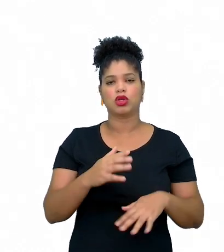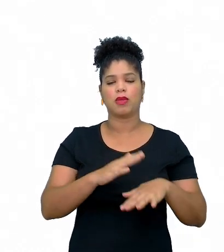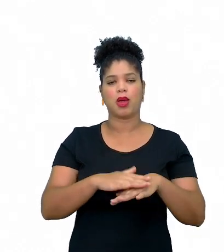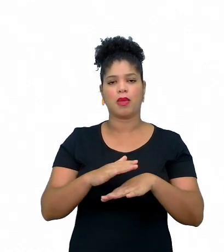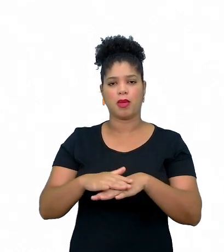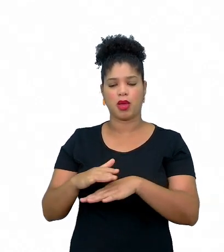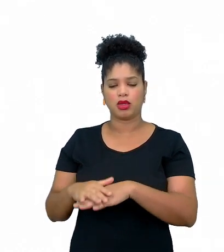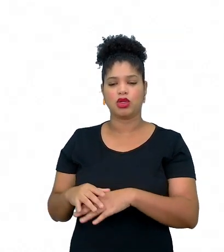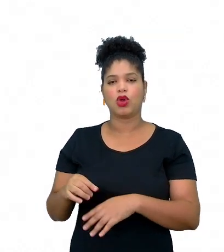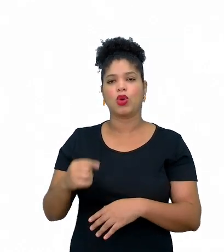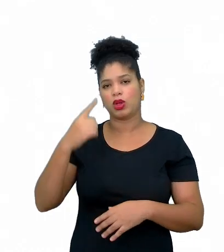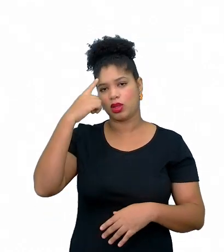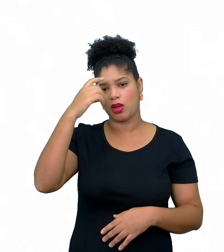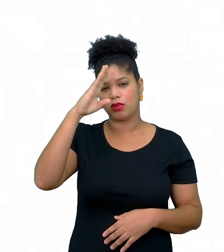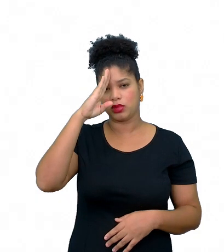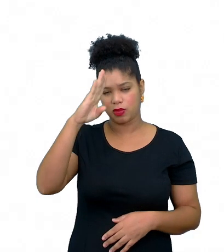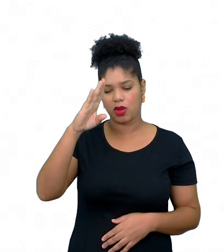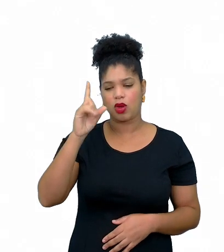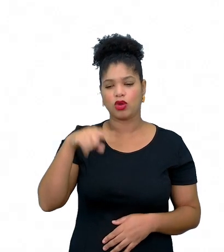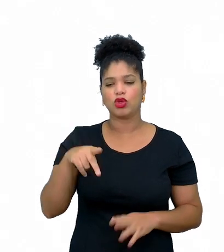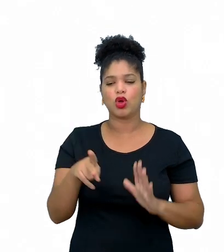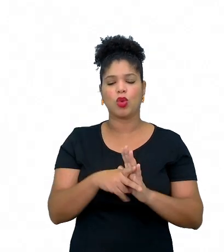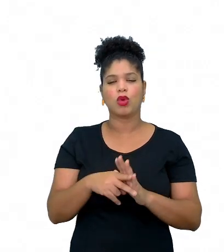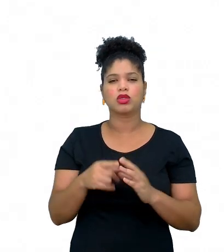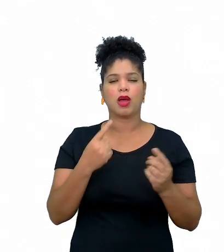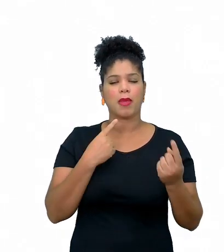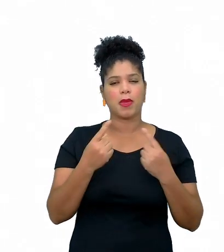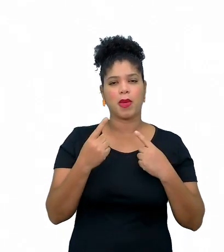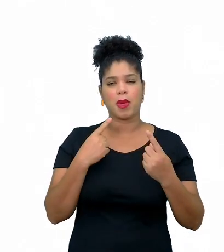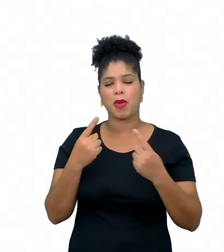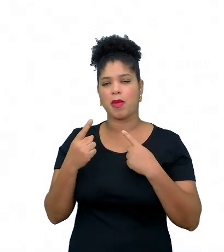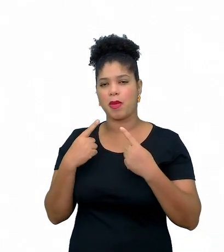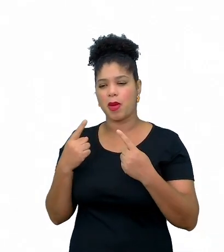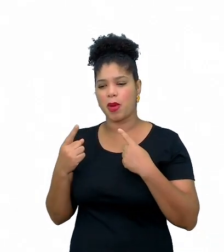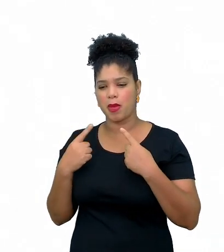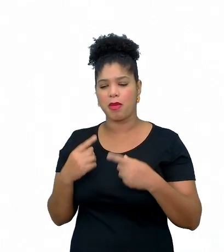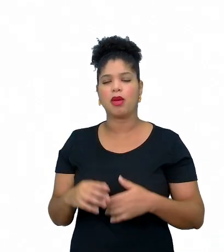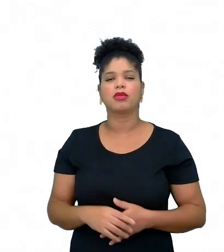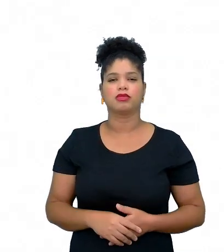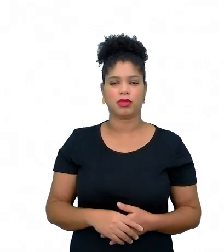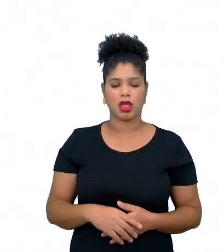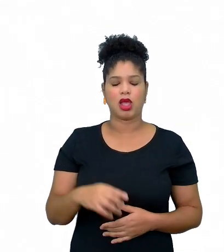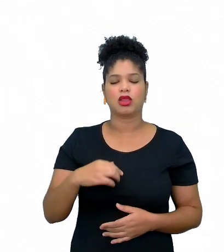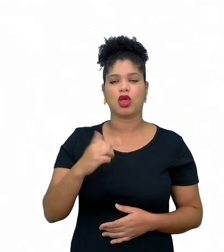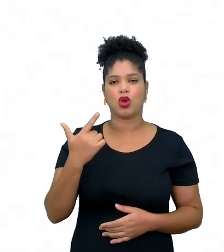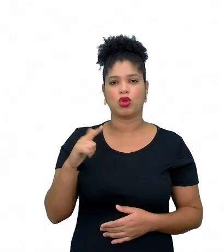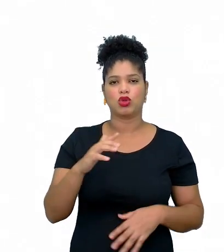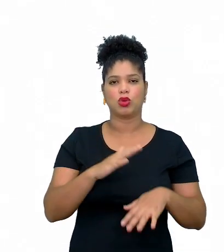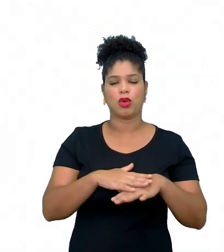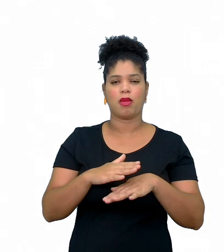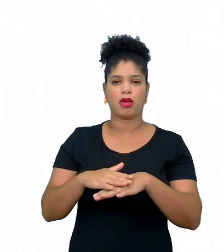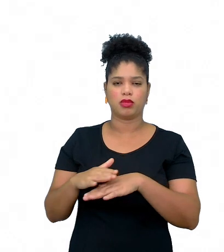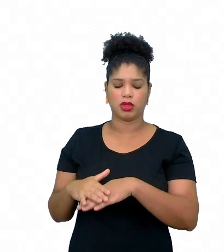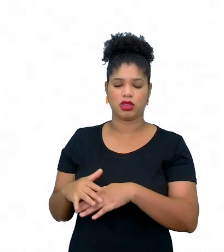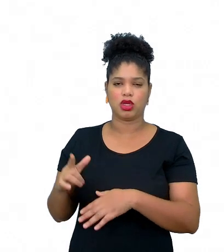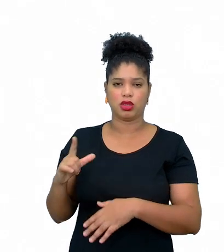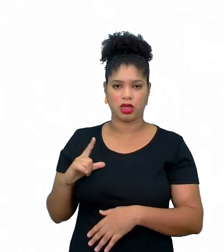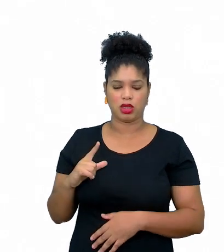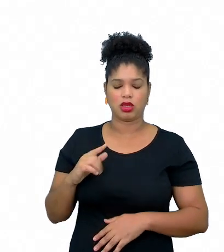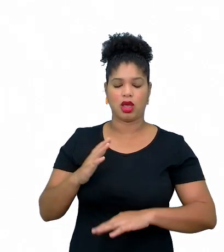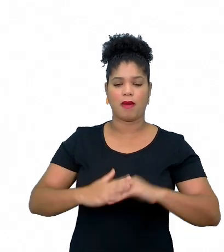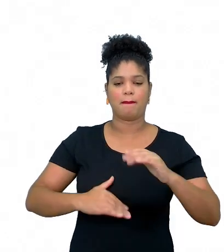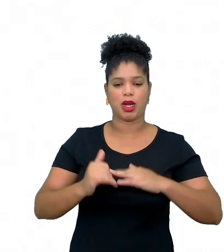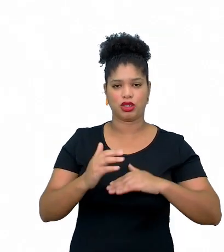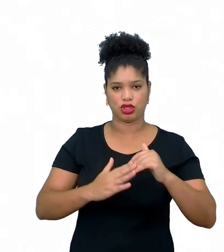colocamos essa ideia para que ela seja discutida com mais profundidade e com mais senso do elemento